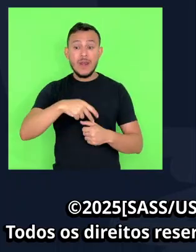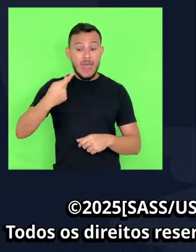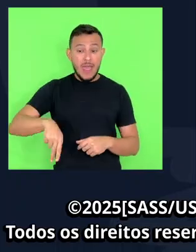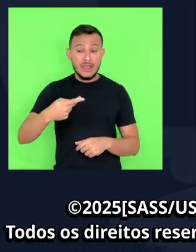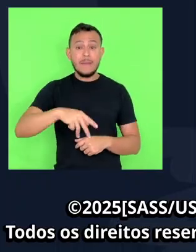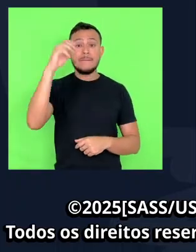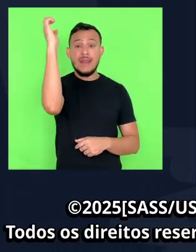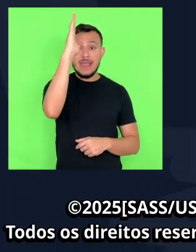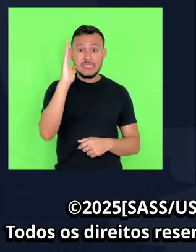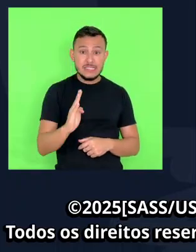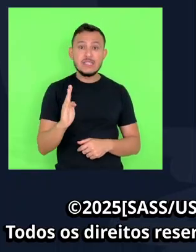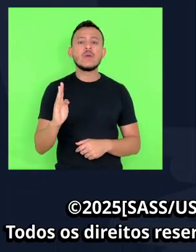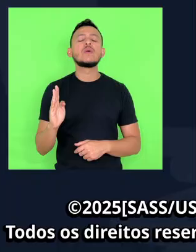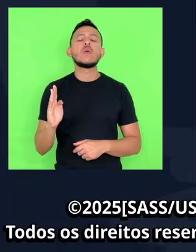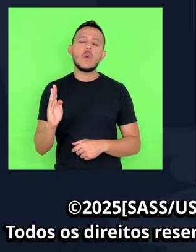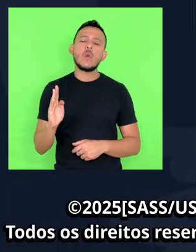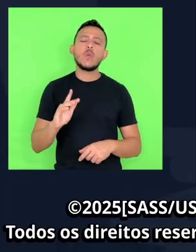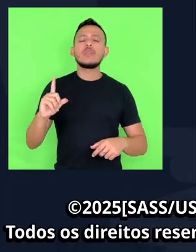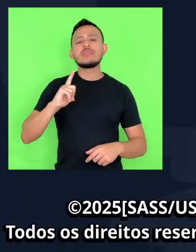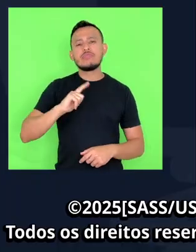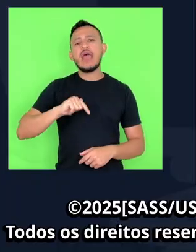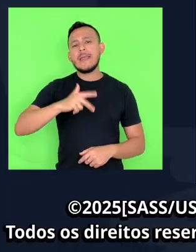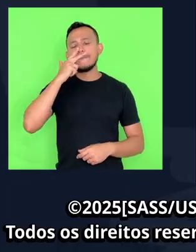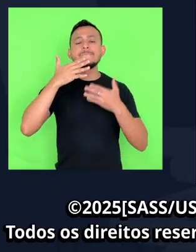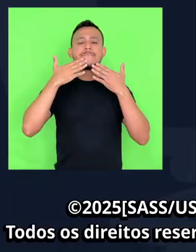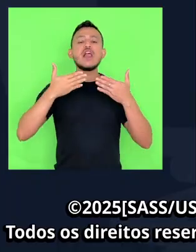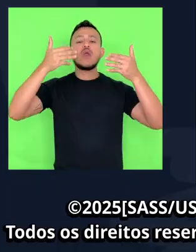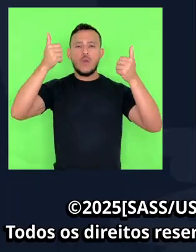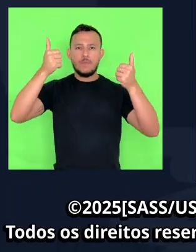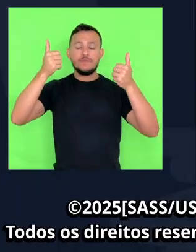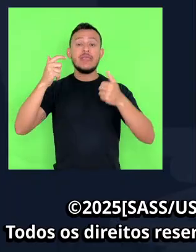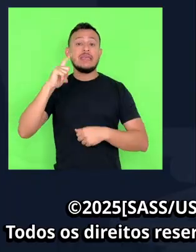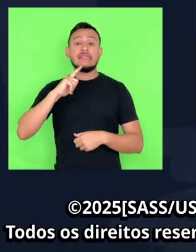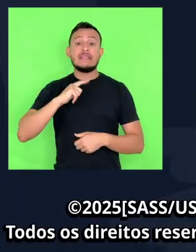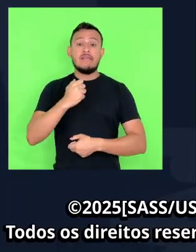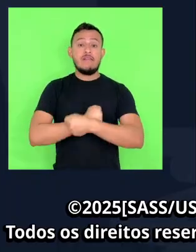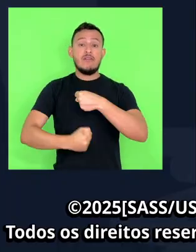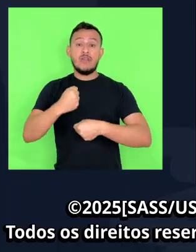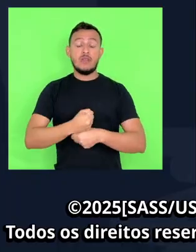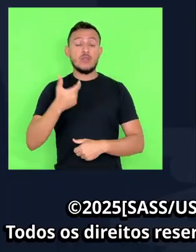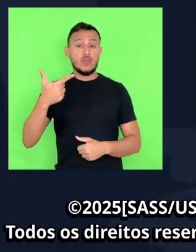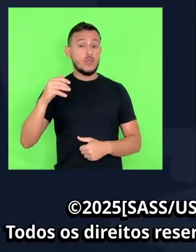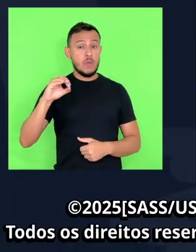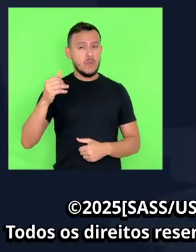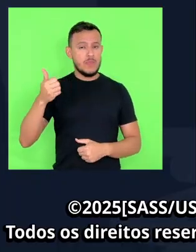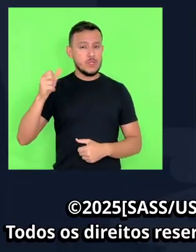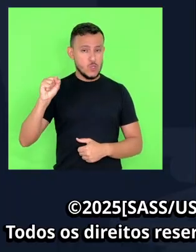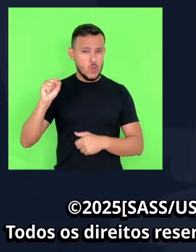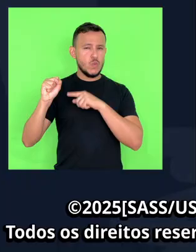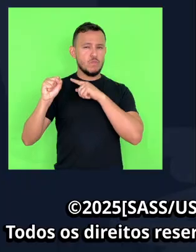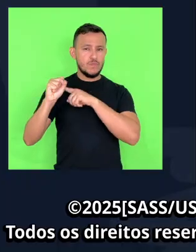o Brasil está numa situação melhor. Nós tivemos, a partir de